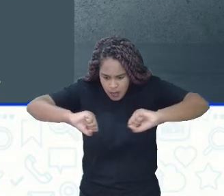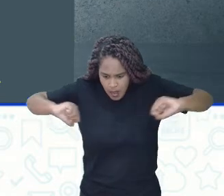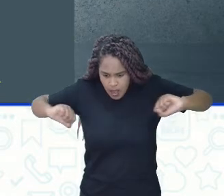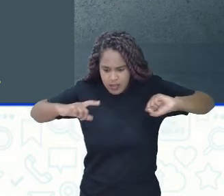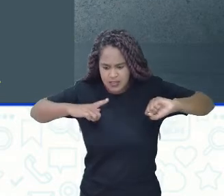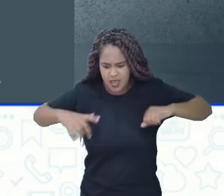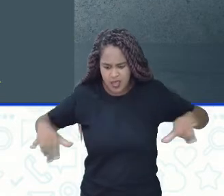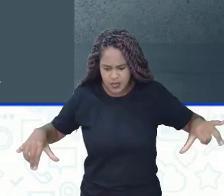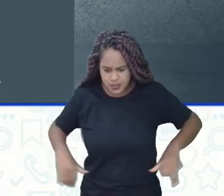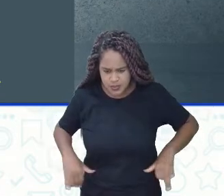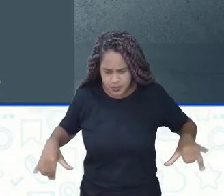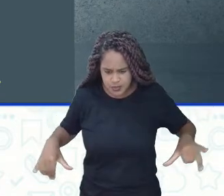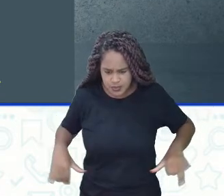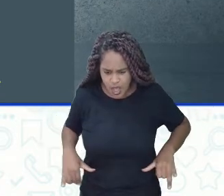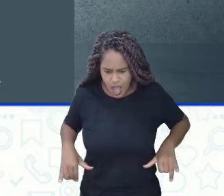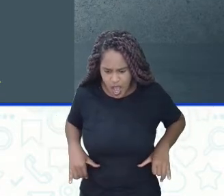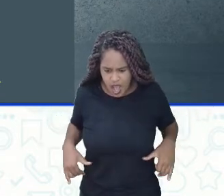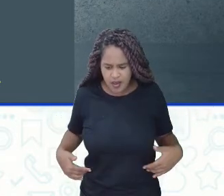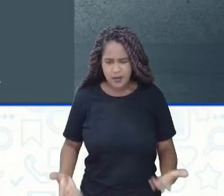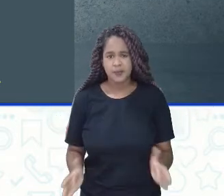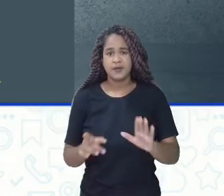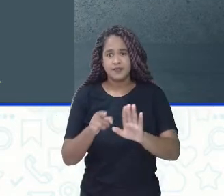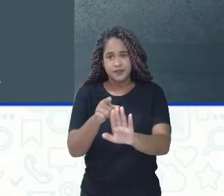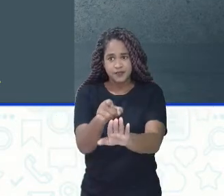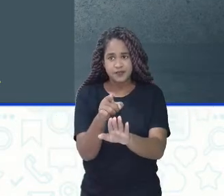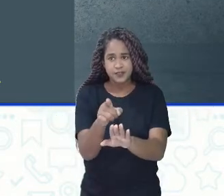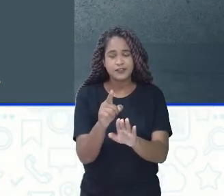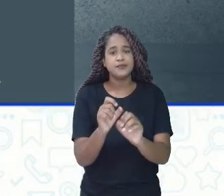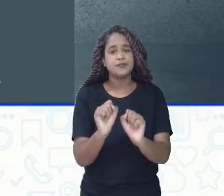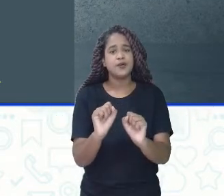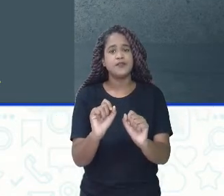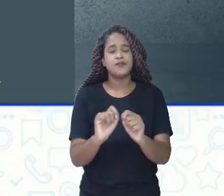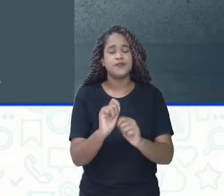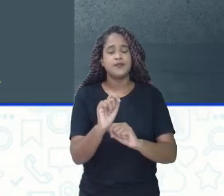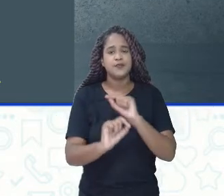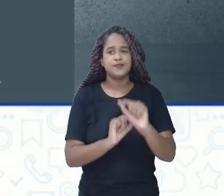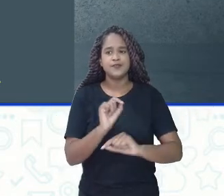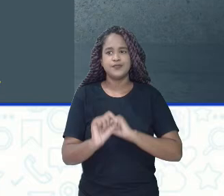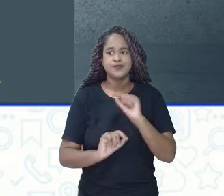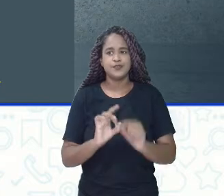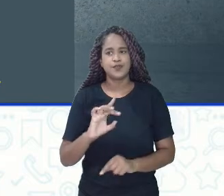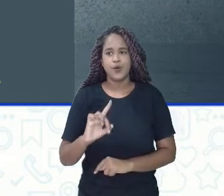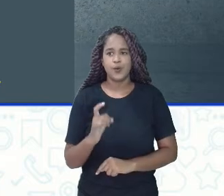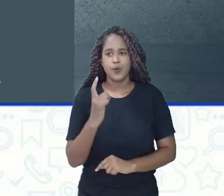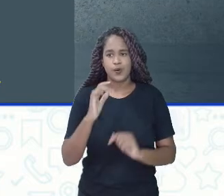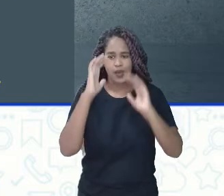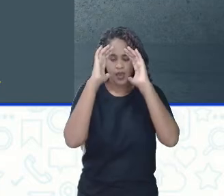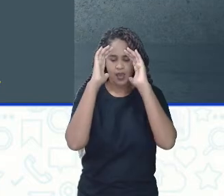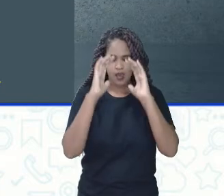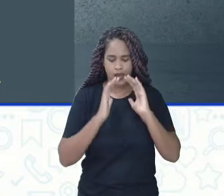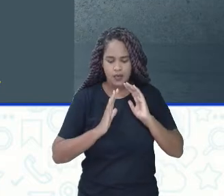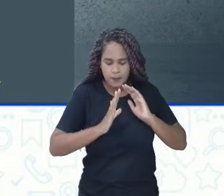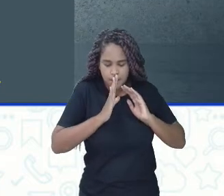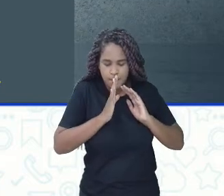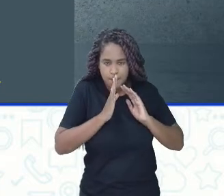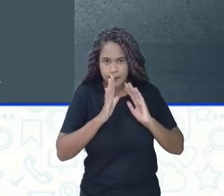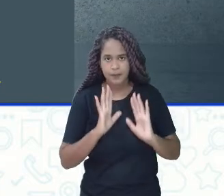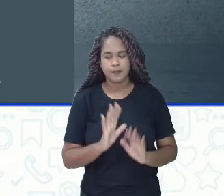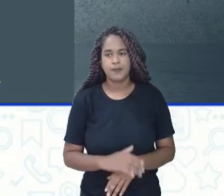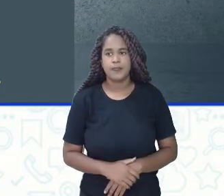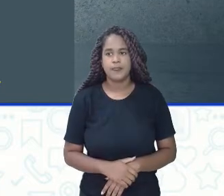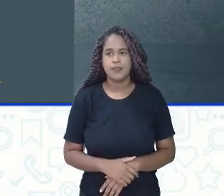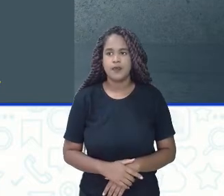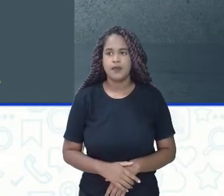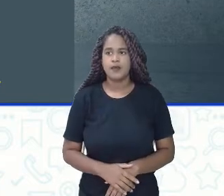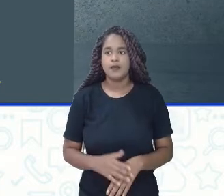Utterson, que era o advogado, só pode fazer uma coisa para aliviar esse destino, a qual é respeitar meu silêncio. Utterson ficou